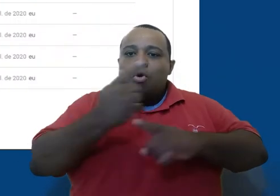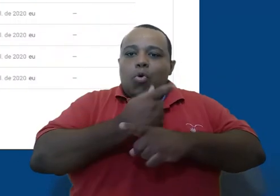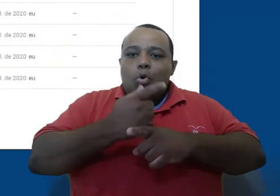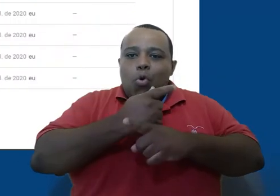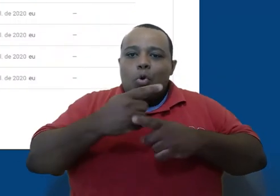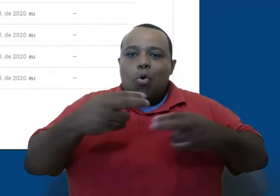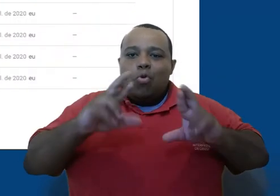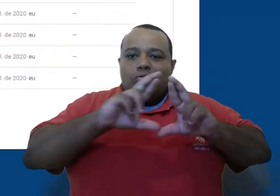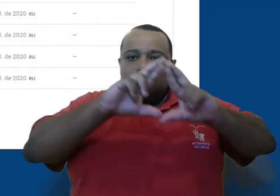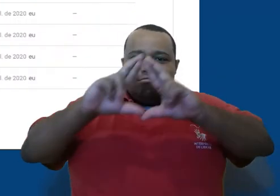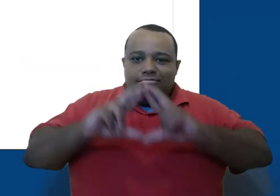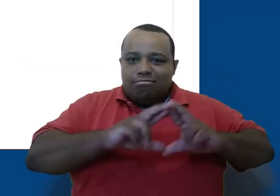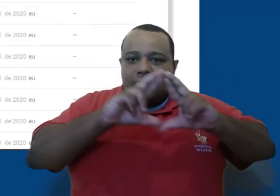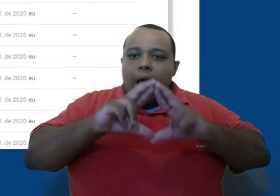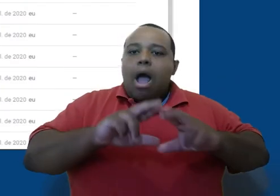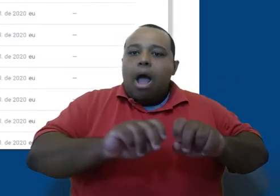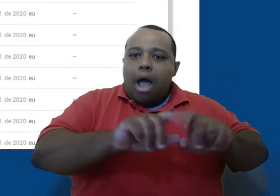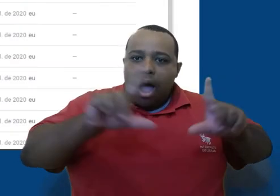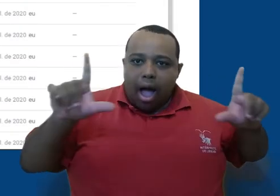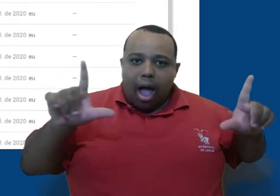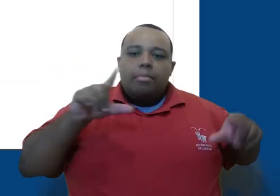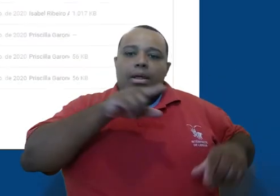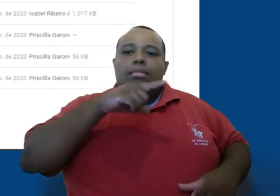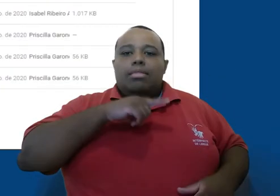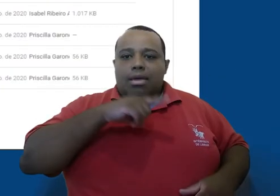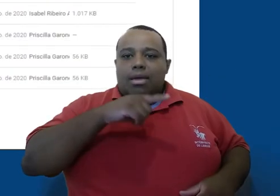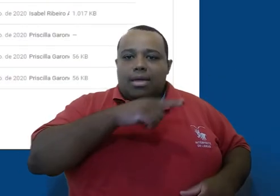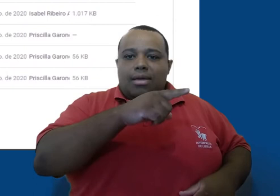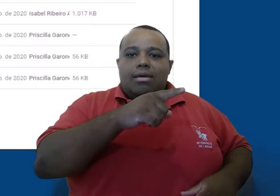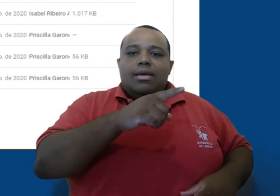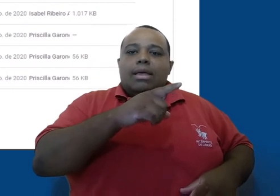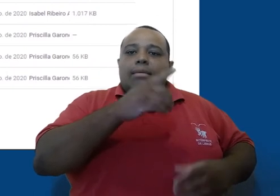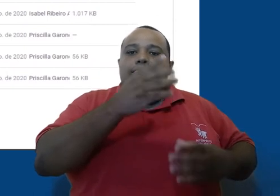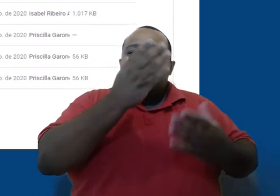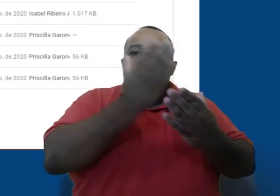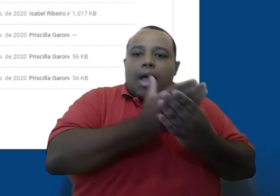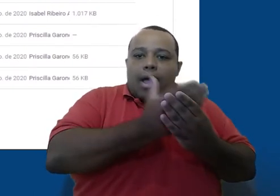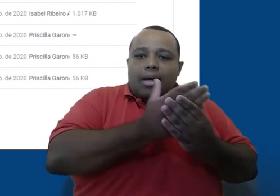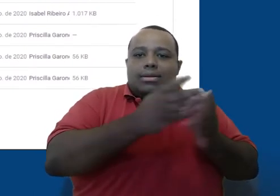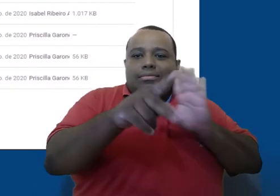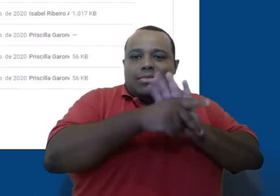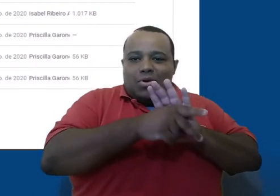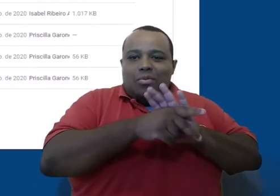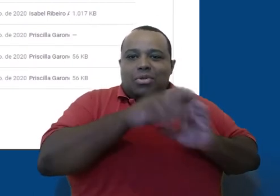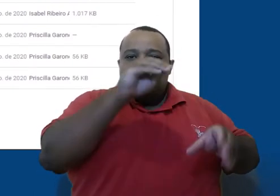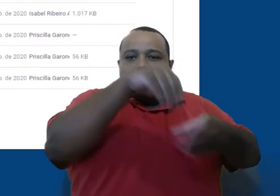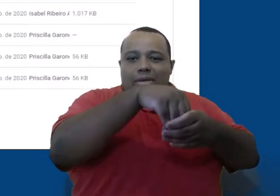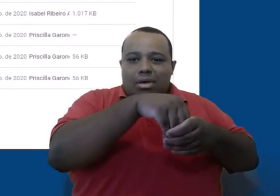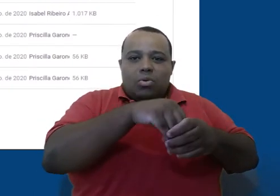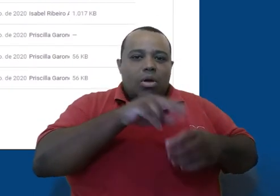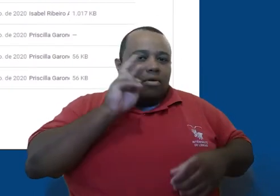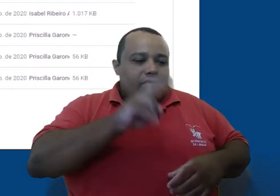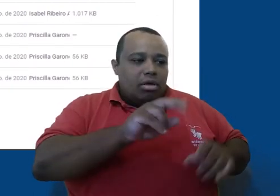da turma entramos na parte da atividade e lá temos as duas versões dos arquivos que foram enviados pela Priscila aqui no caso eles são